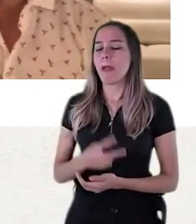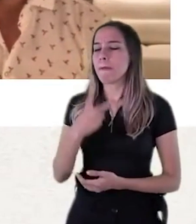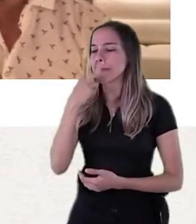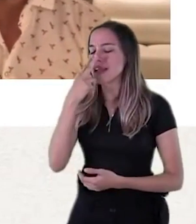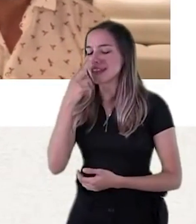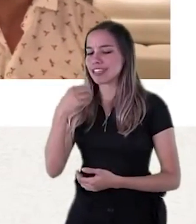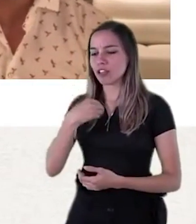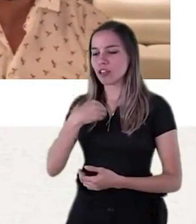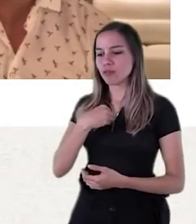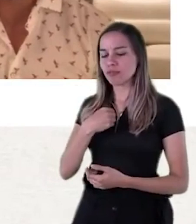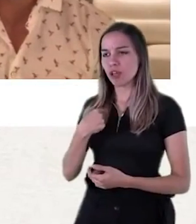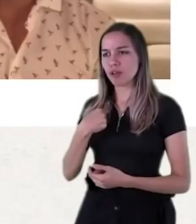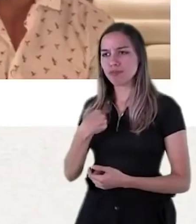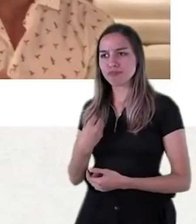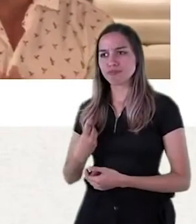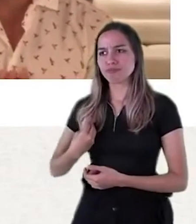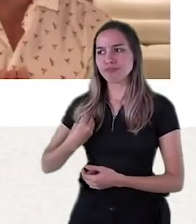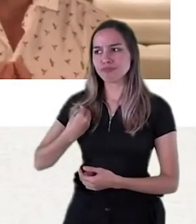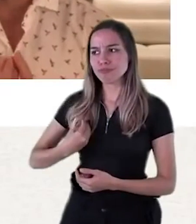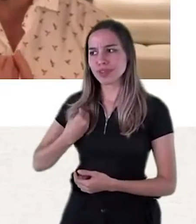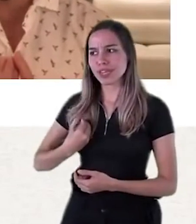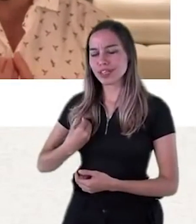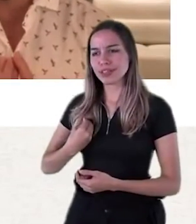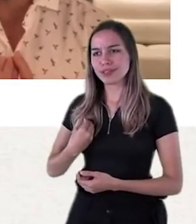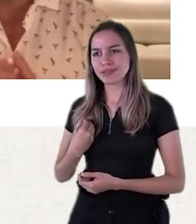assombro, talvez um assombro